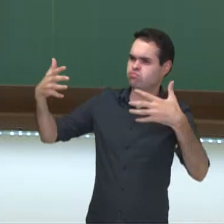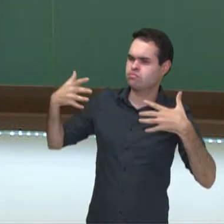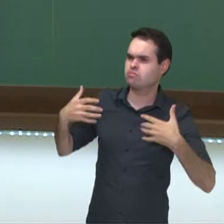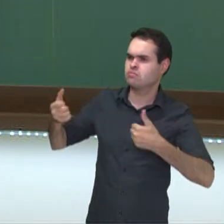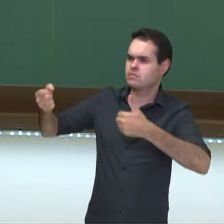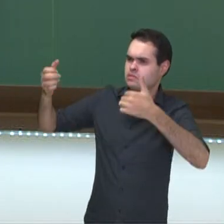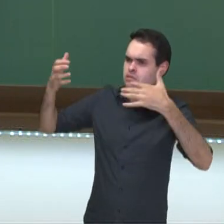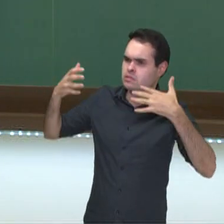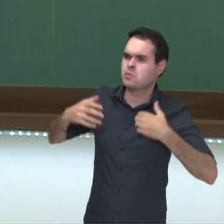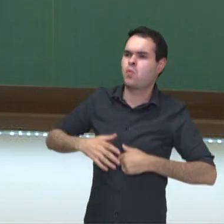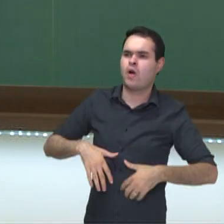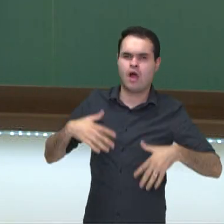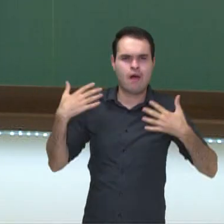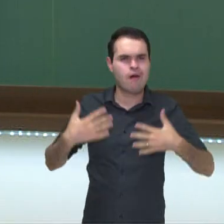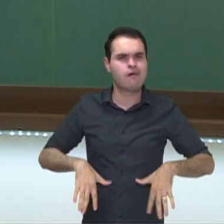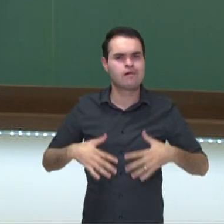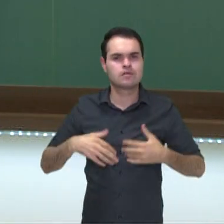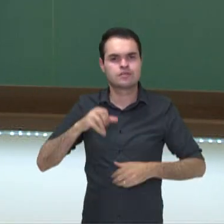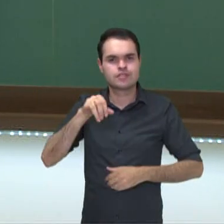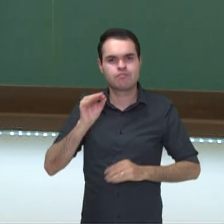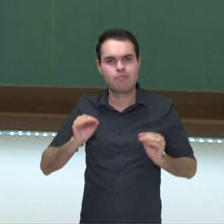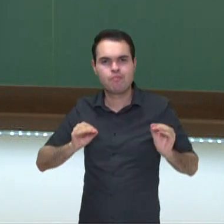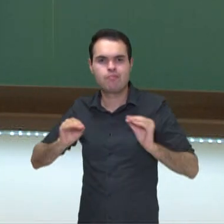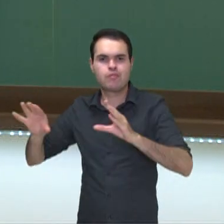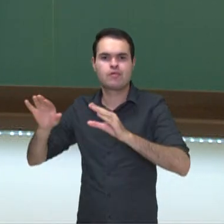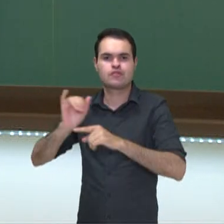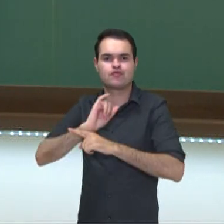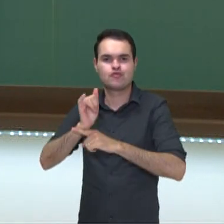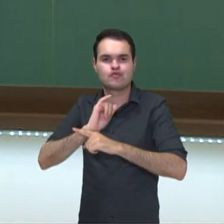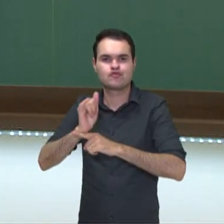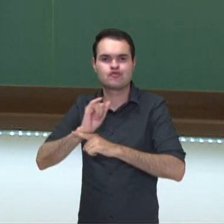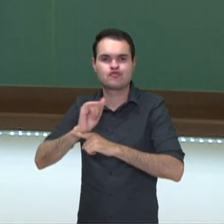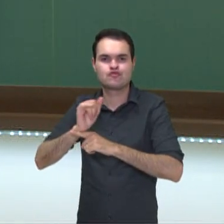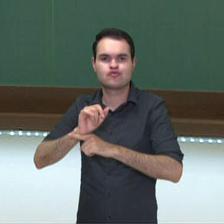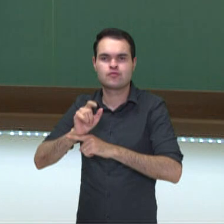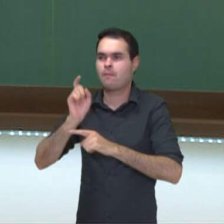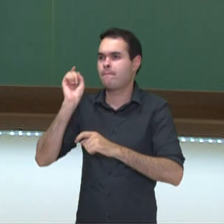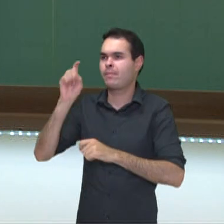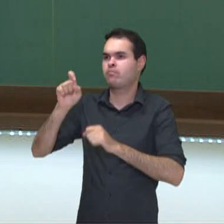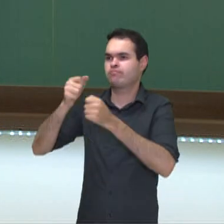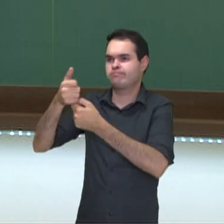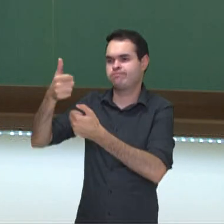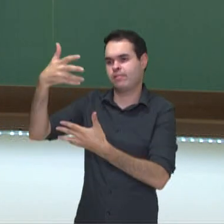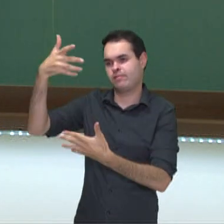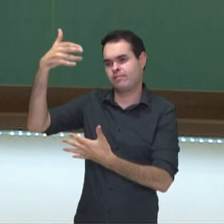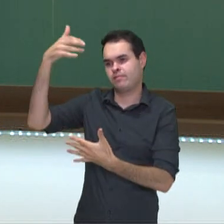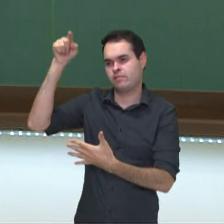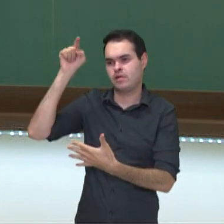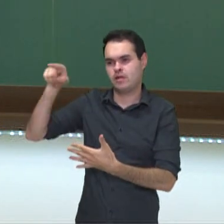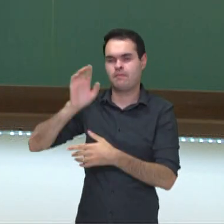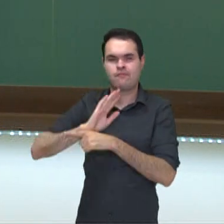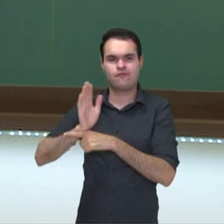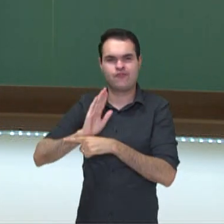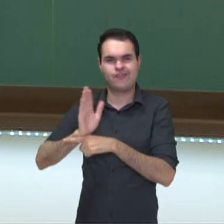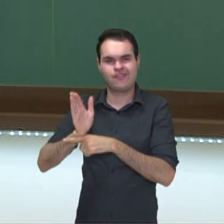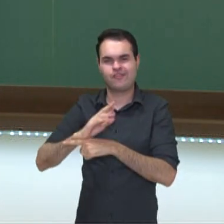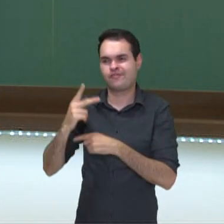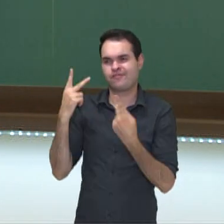no YouTube, com certeza você vai encontrar discursos maravilhosos dessas pessoas. Elas